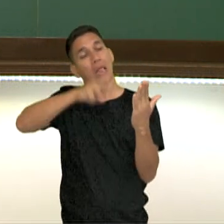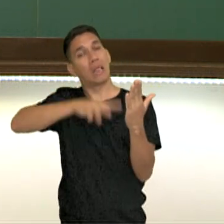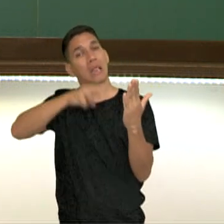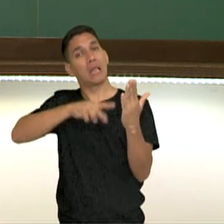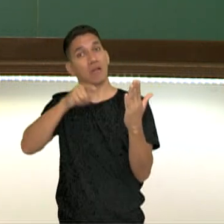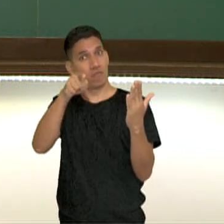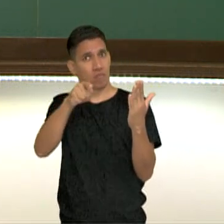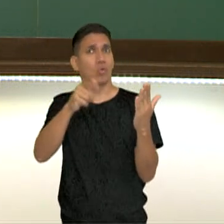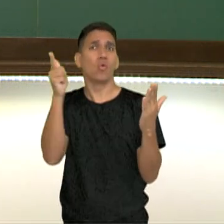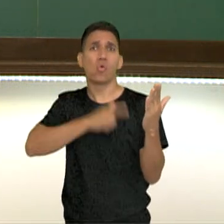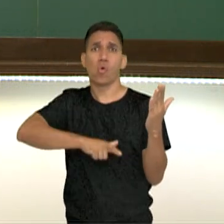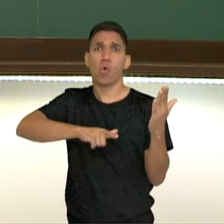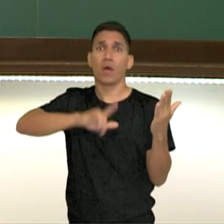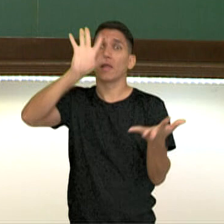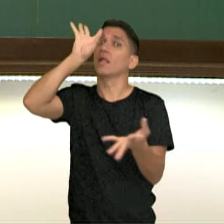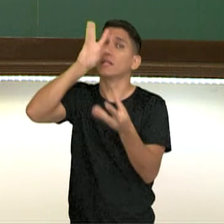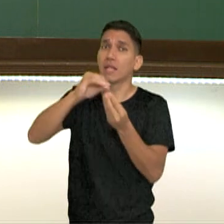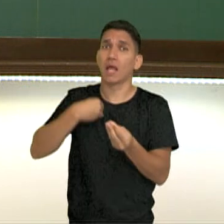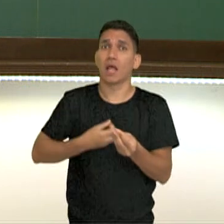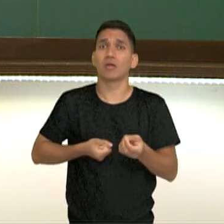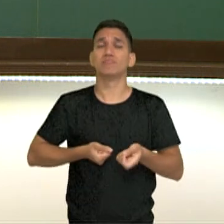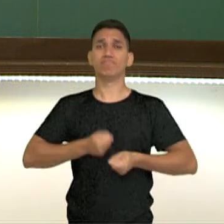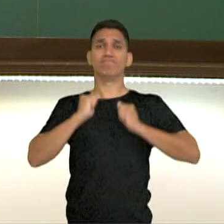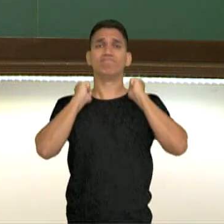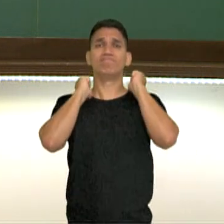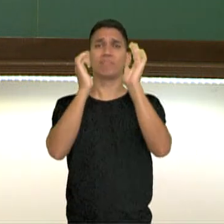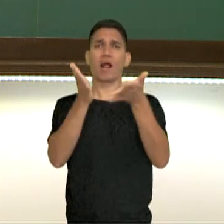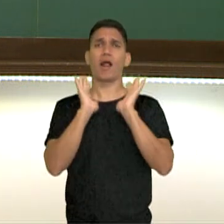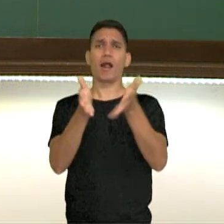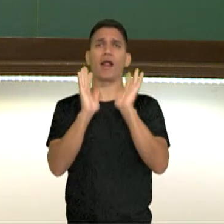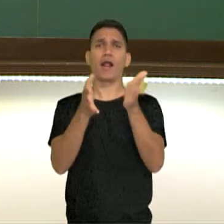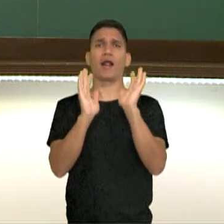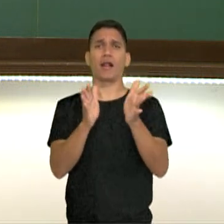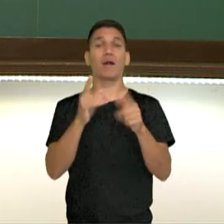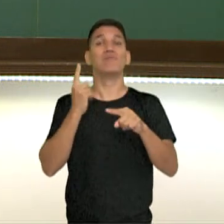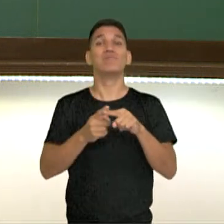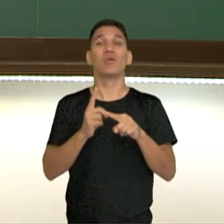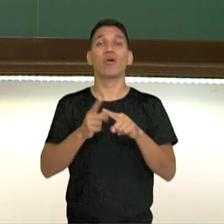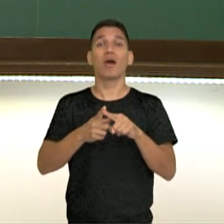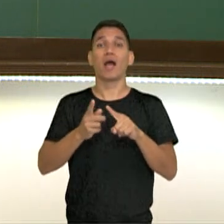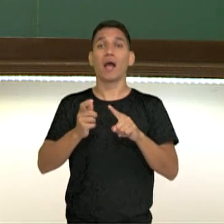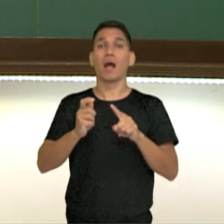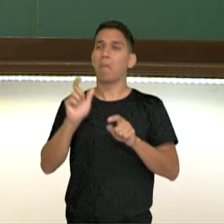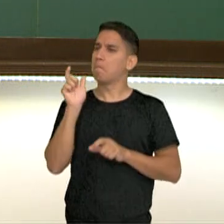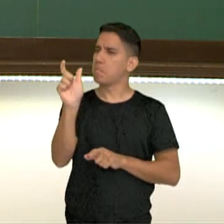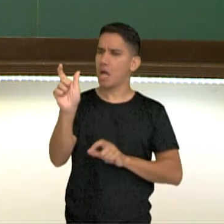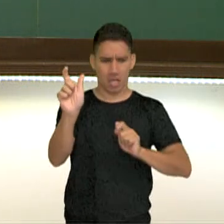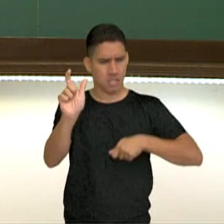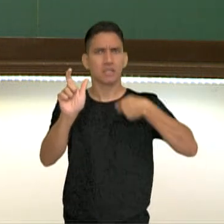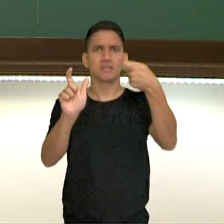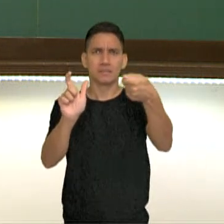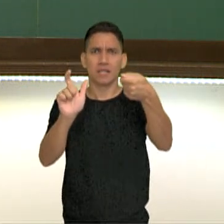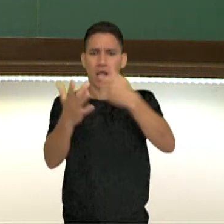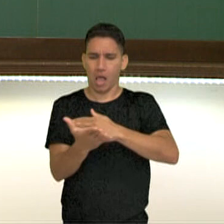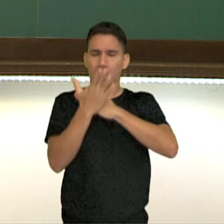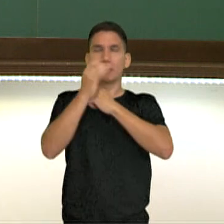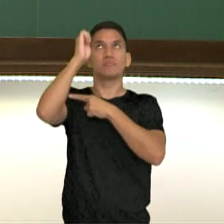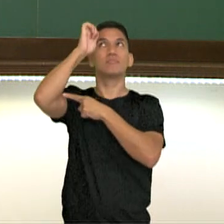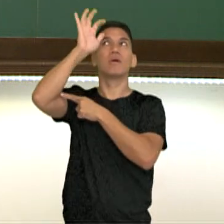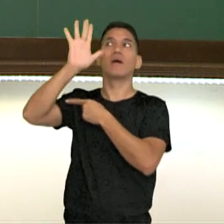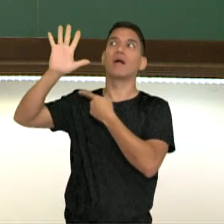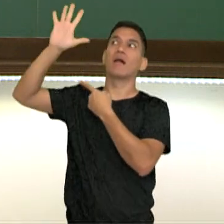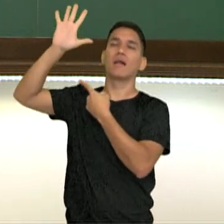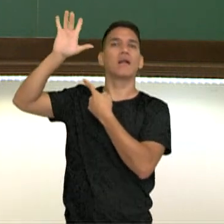está entendendo o que eu estou dizendo, porque as palavras vão nos emitindo imagens. Quando